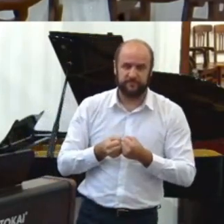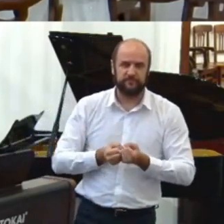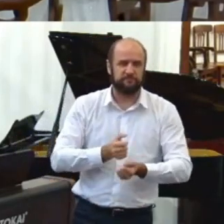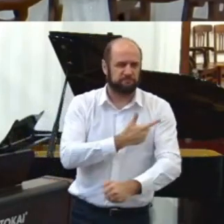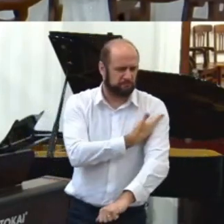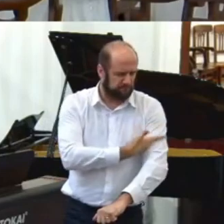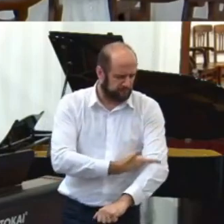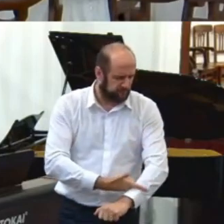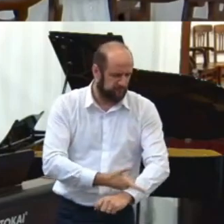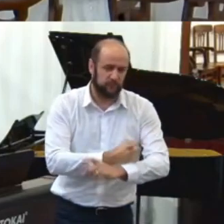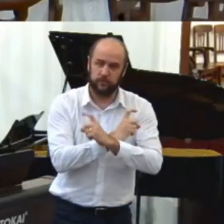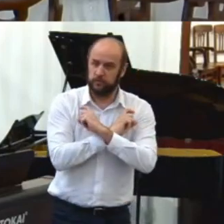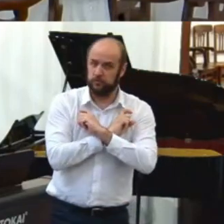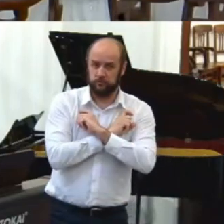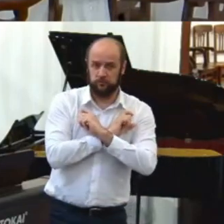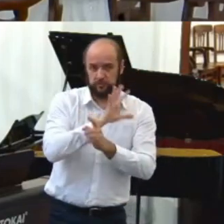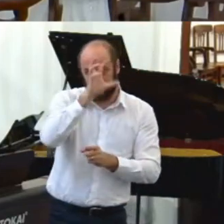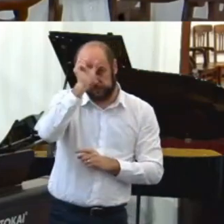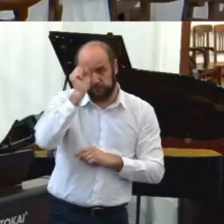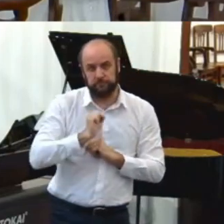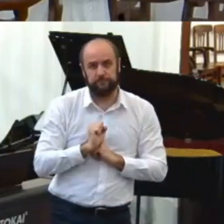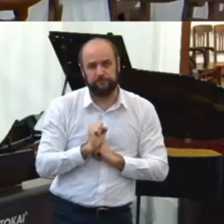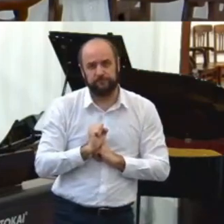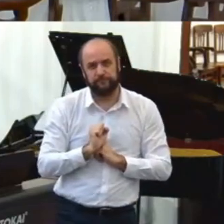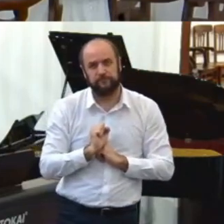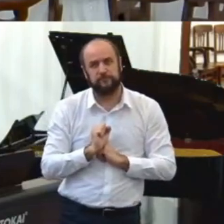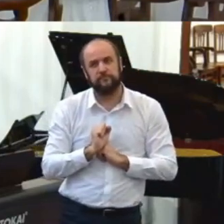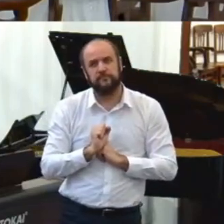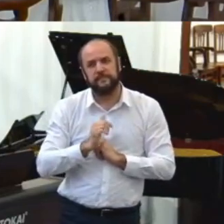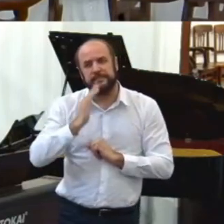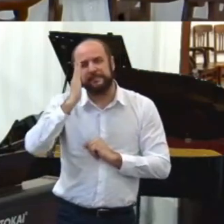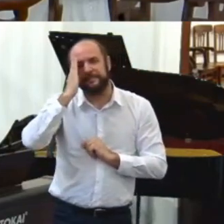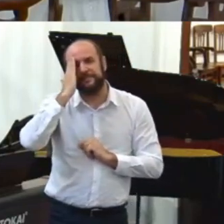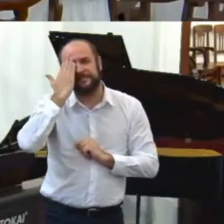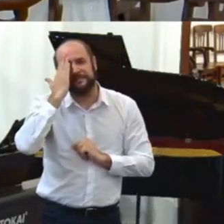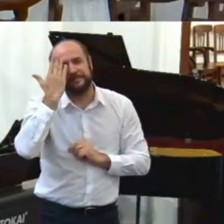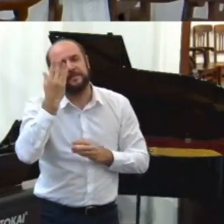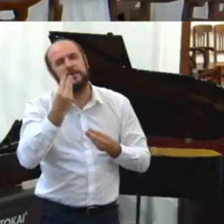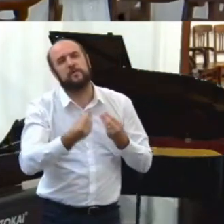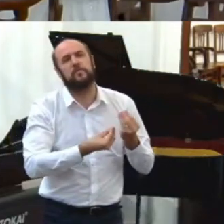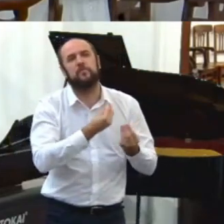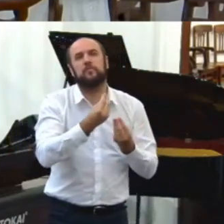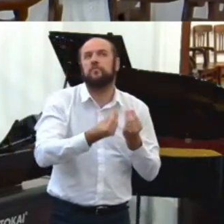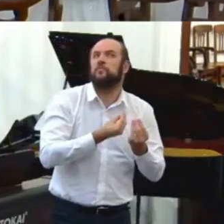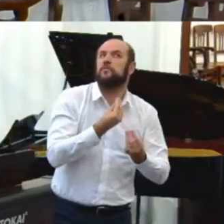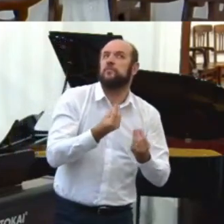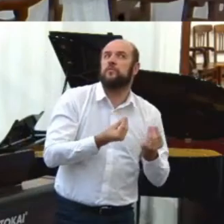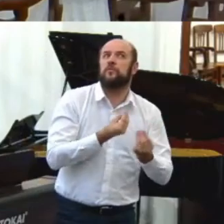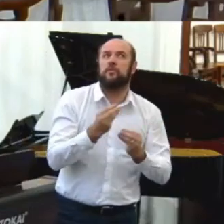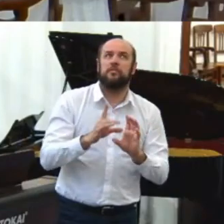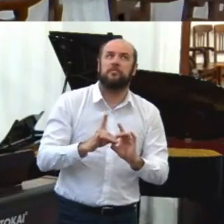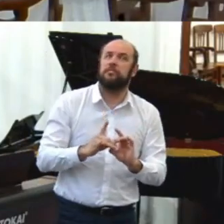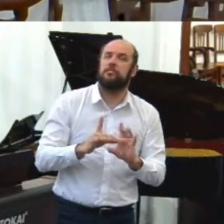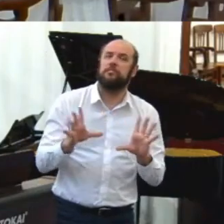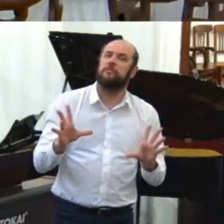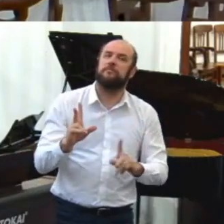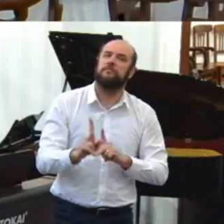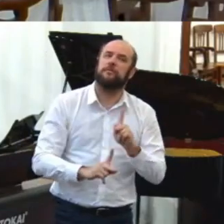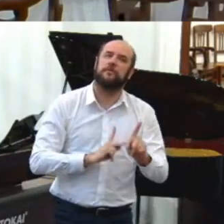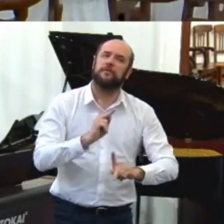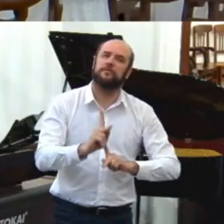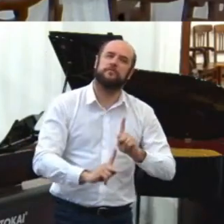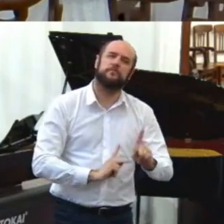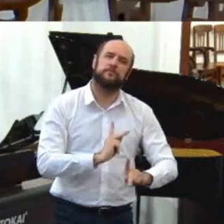educação é egípcia a partir daqui, para ele entender como poderia libertar